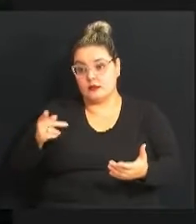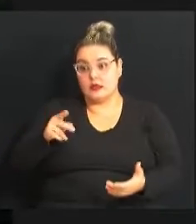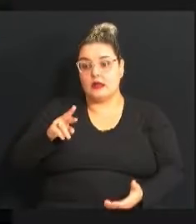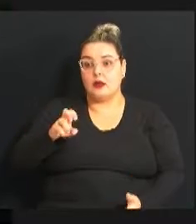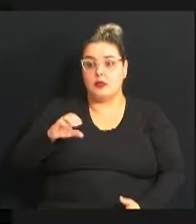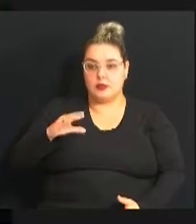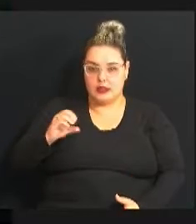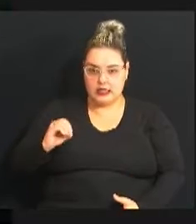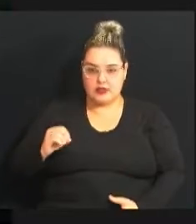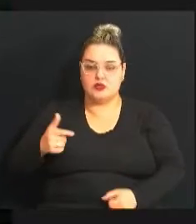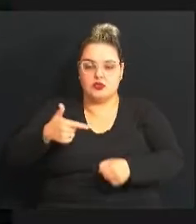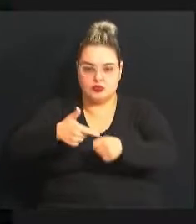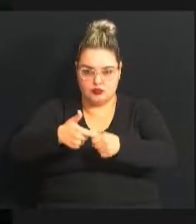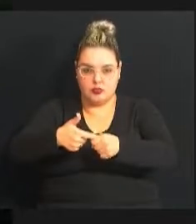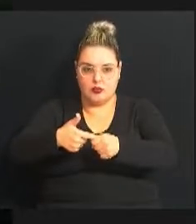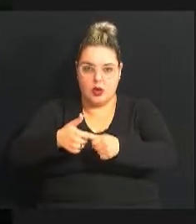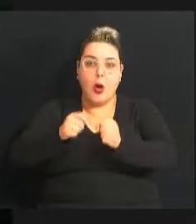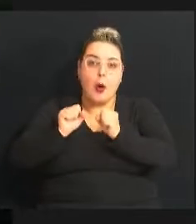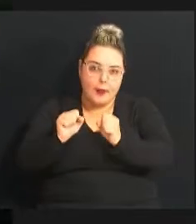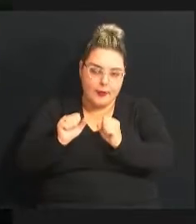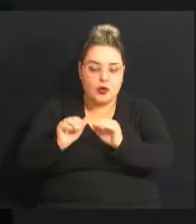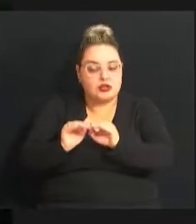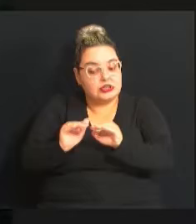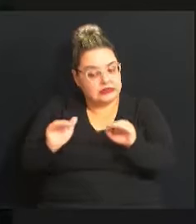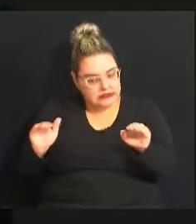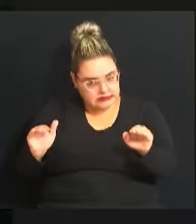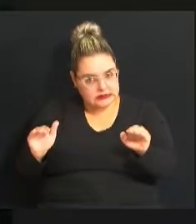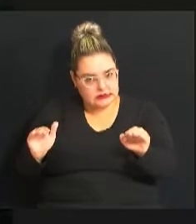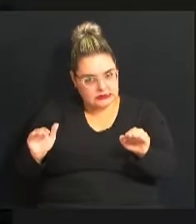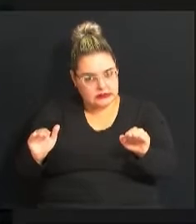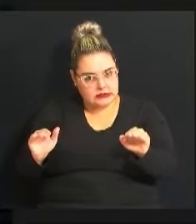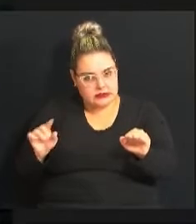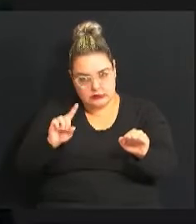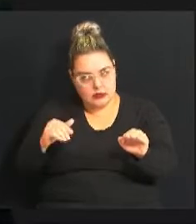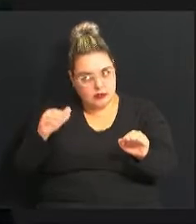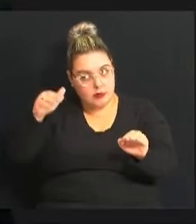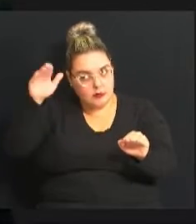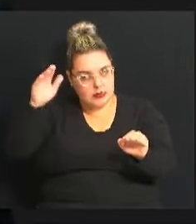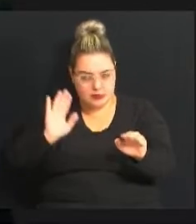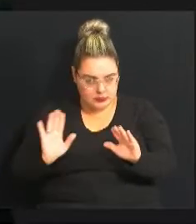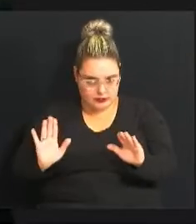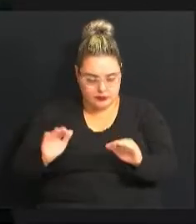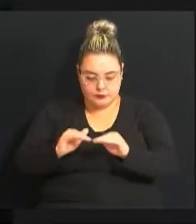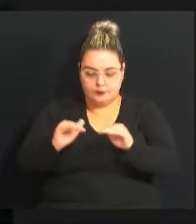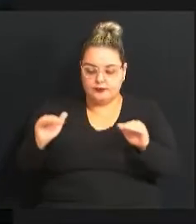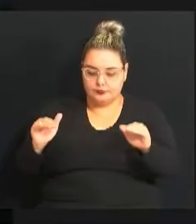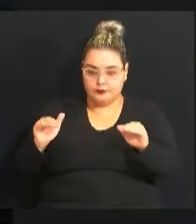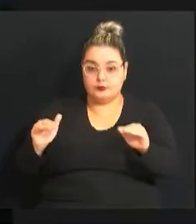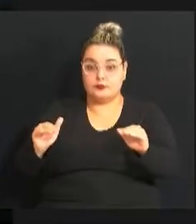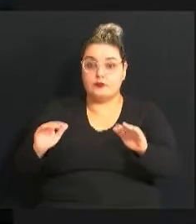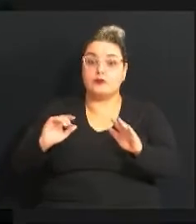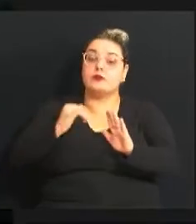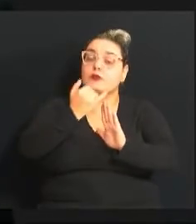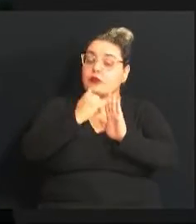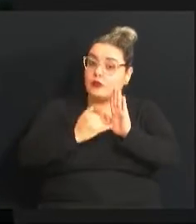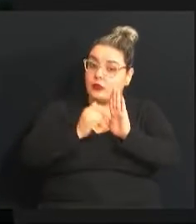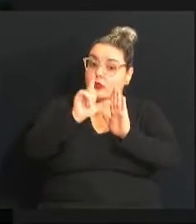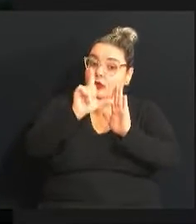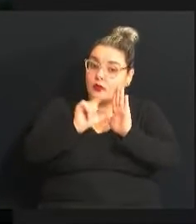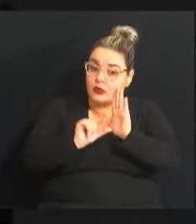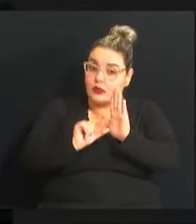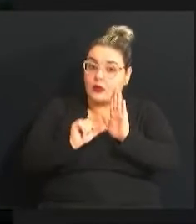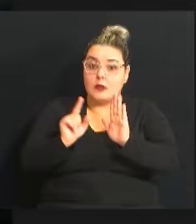se estabilizar, de certa forma, né? E aí, nos próximos meses, o que a gente vai ver é uma inflação mais baixa, mas não um